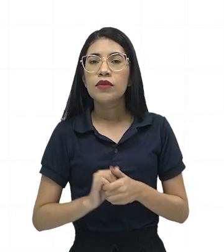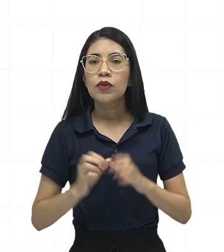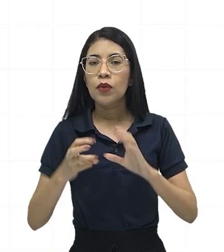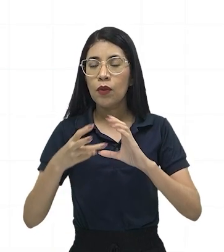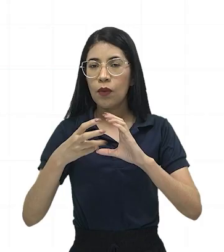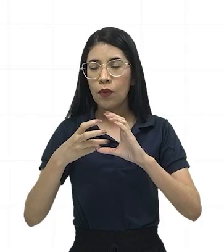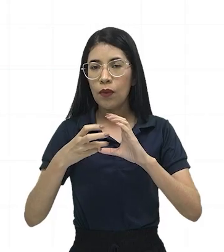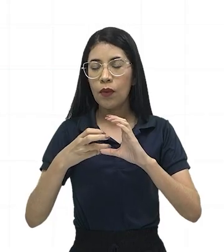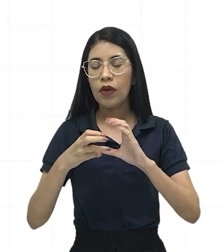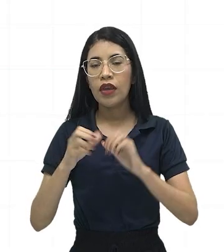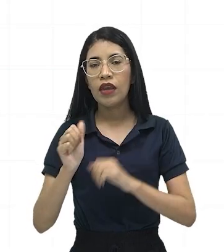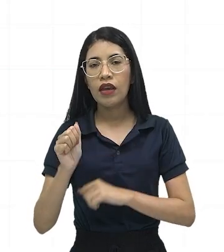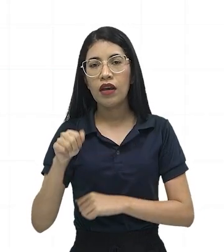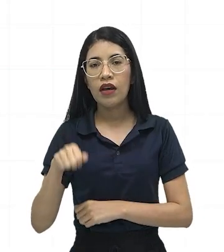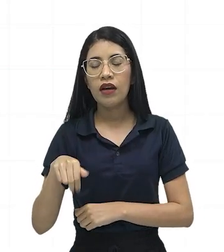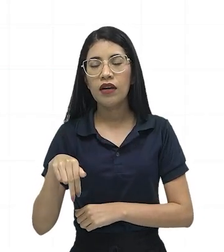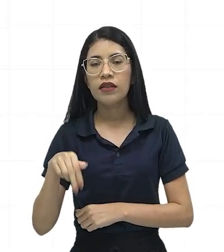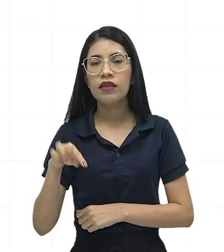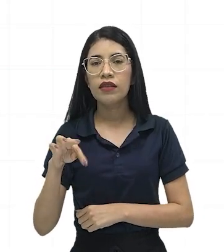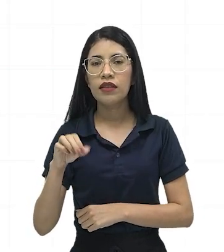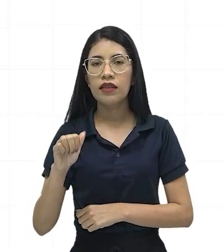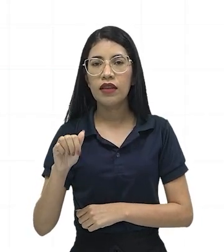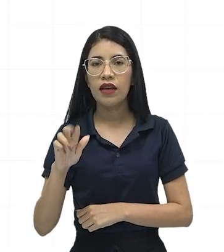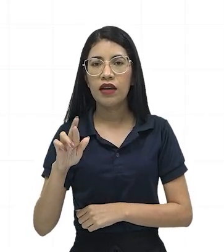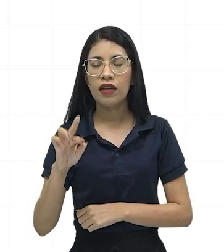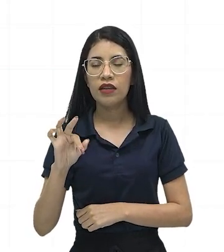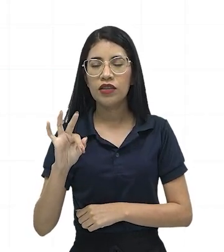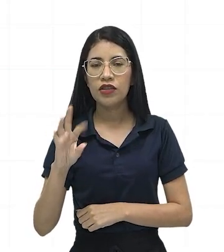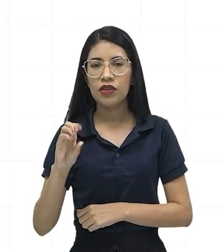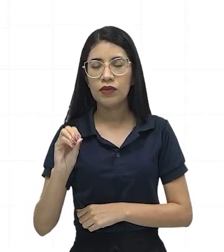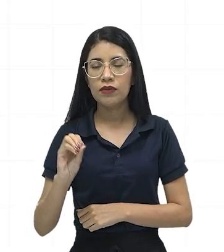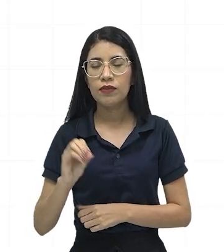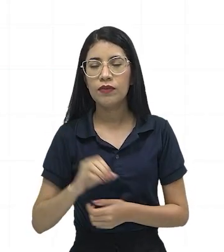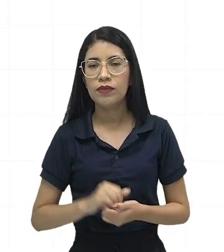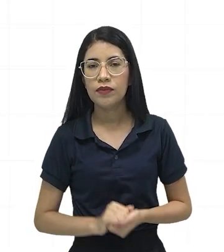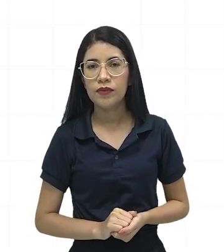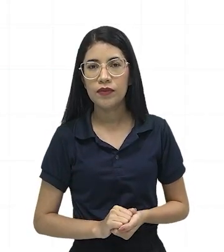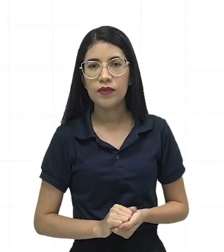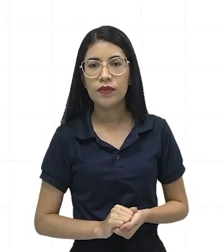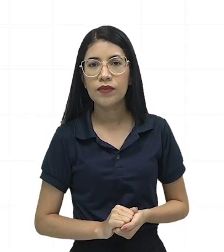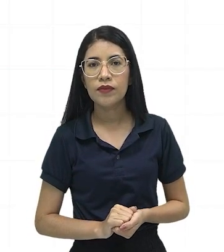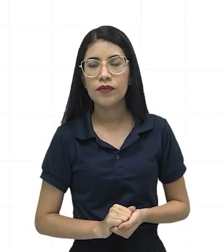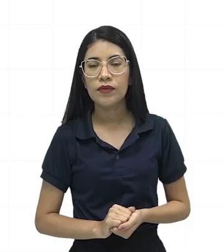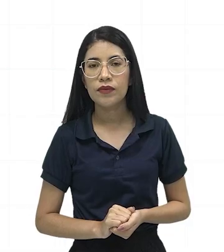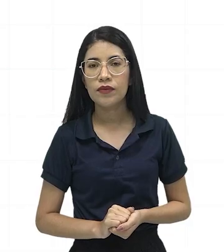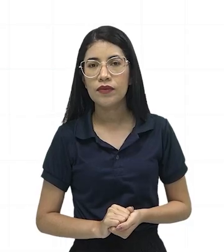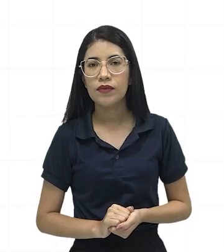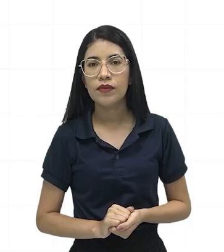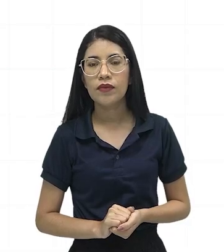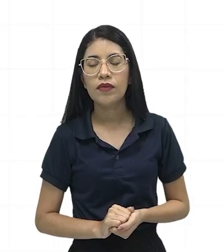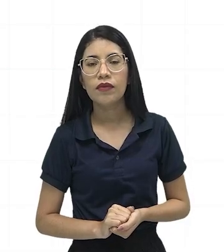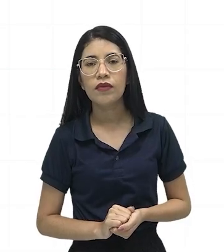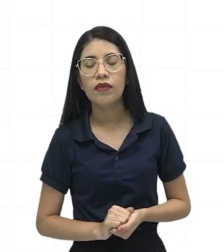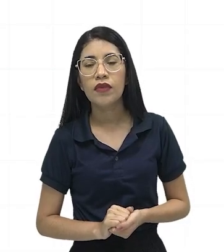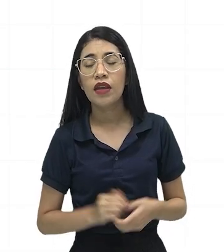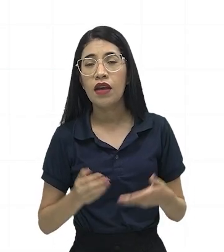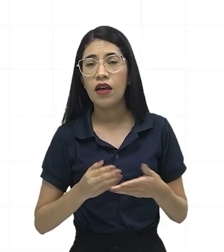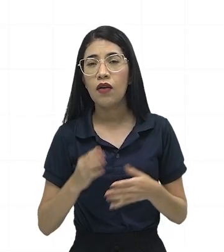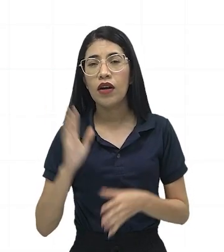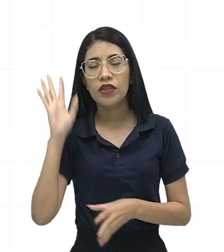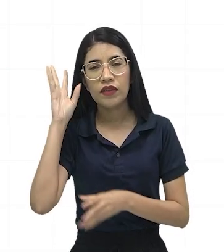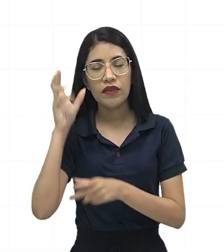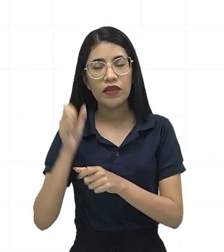Trópico de Capricórnio e o Círculo Polar Antártico, certo? E aí nós vamos relembrar